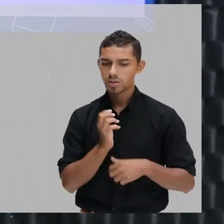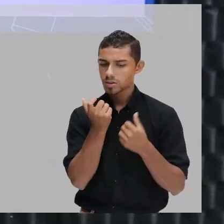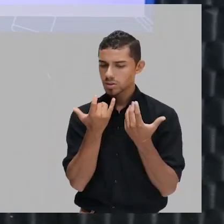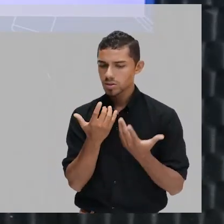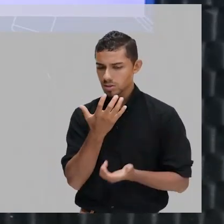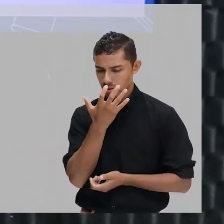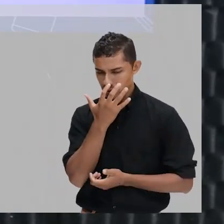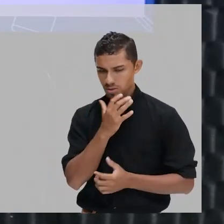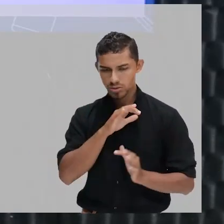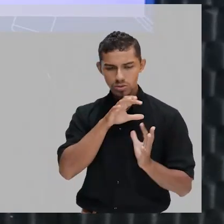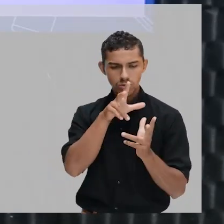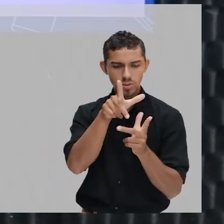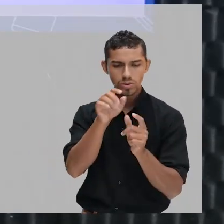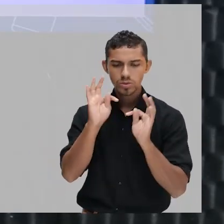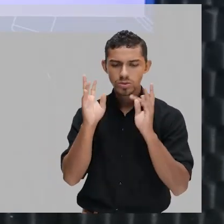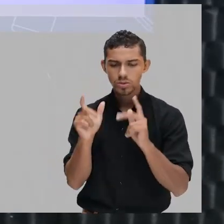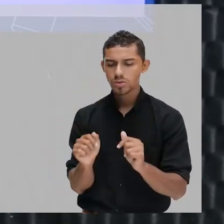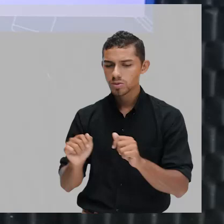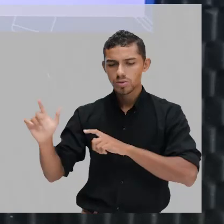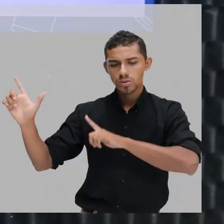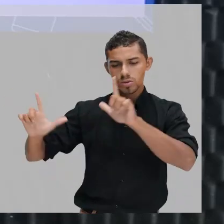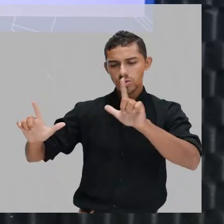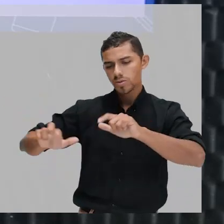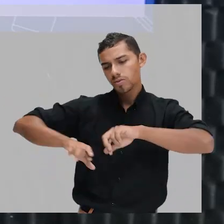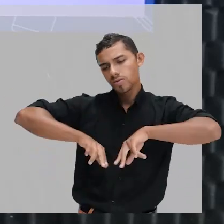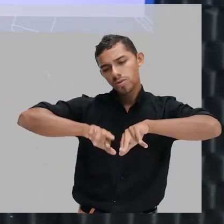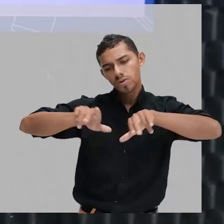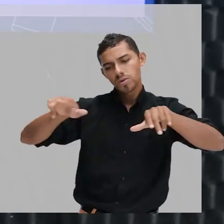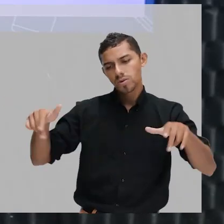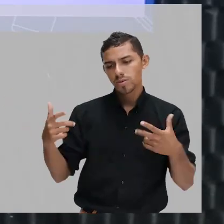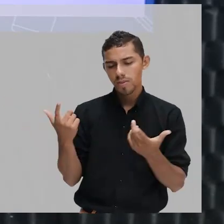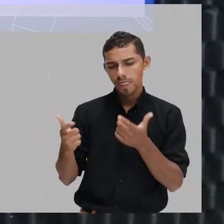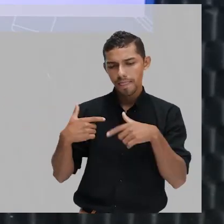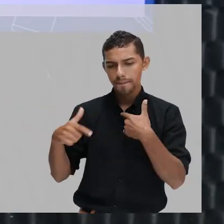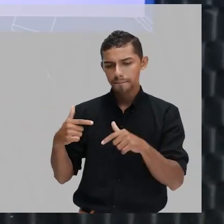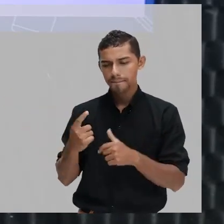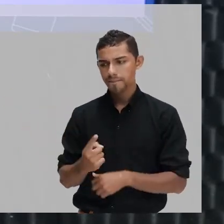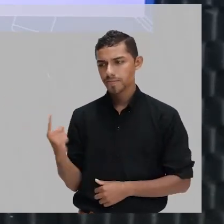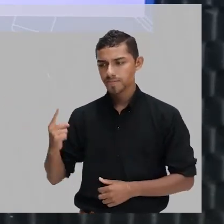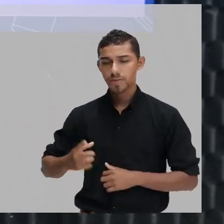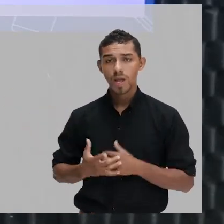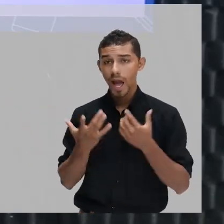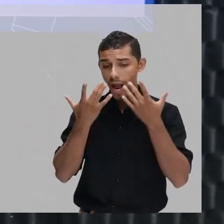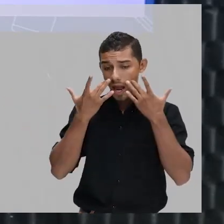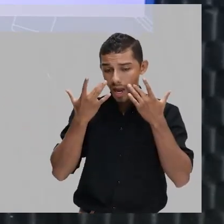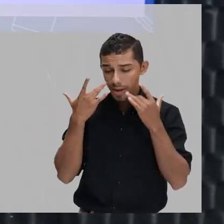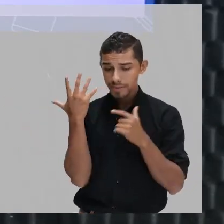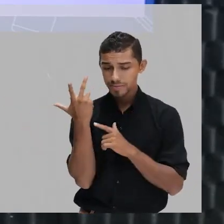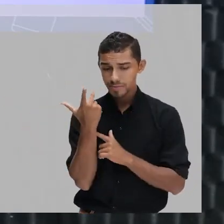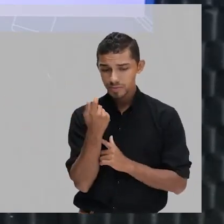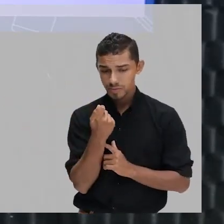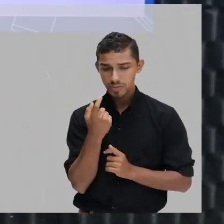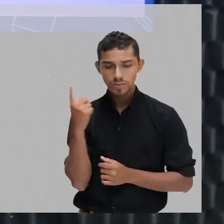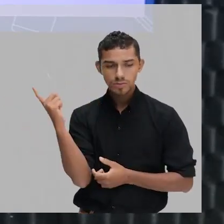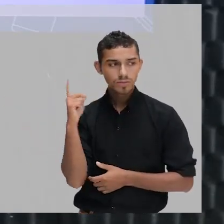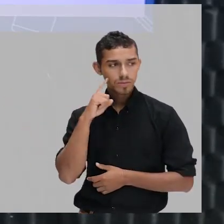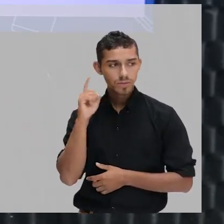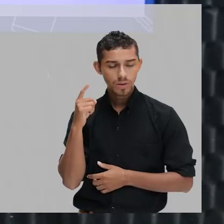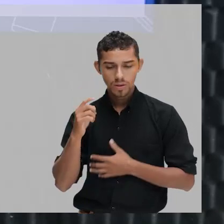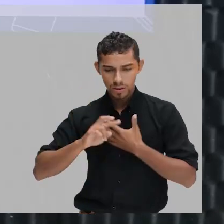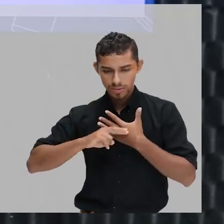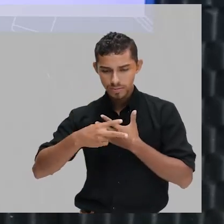você tem no mundo inteiro vários programas, vários personagens que trabalham sobre isso. Quando a gente imagina que o teatro de animação ele trabalha só nessa